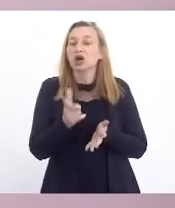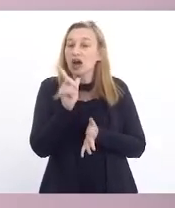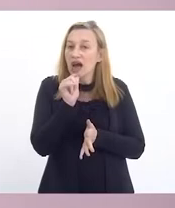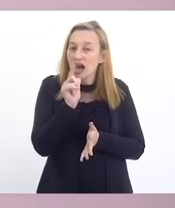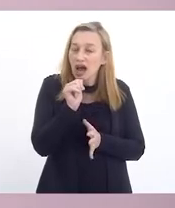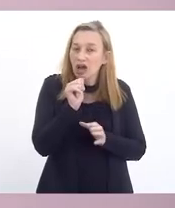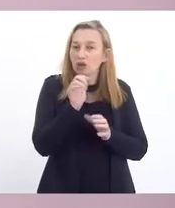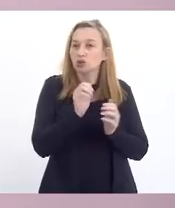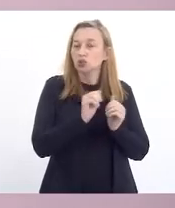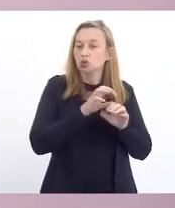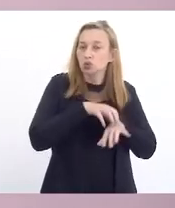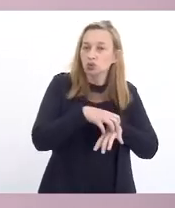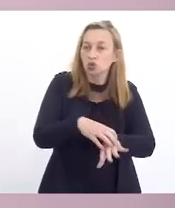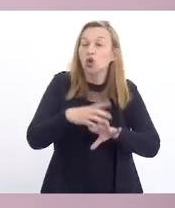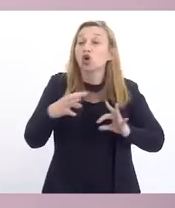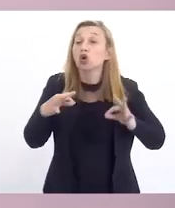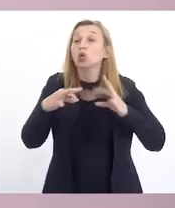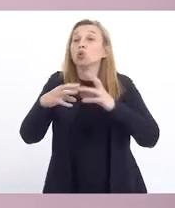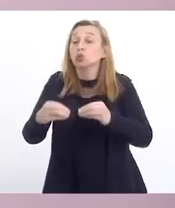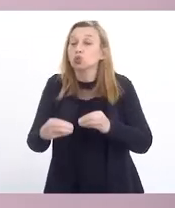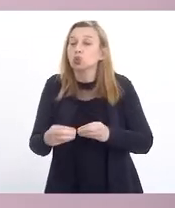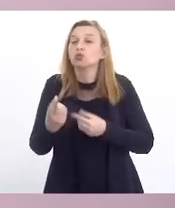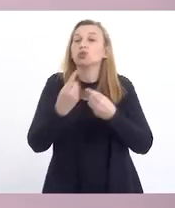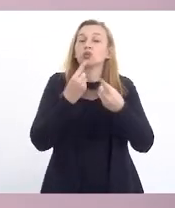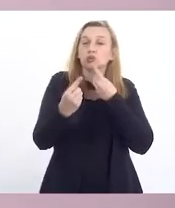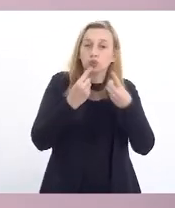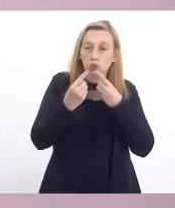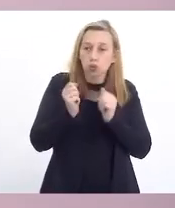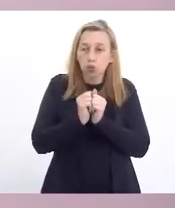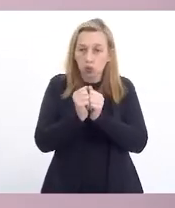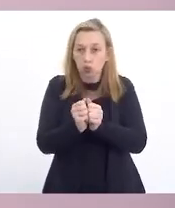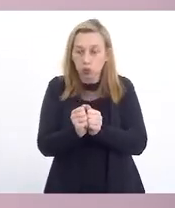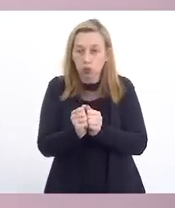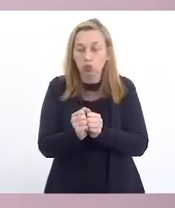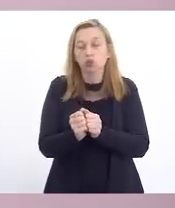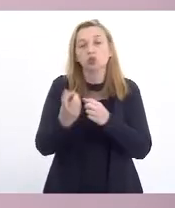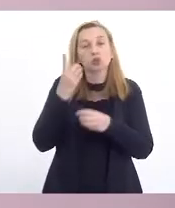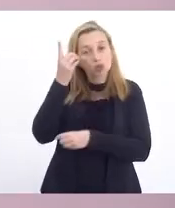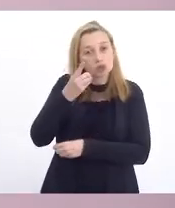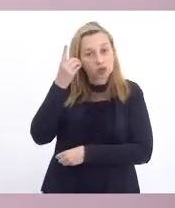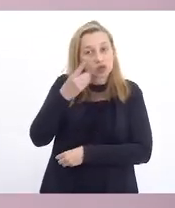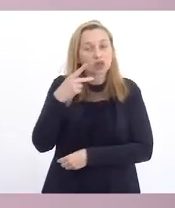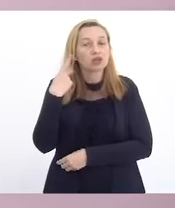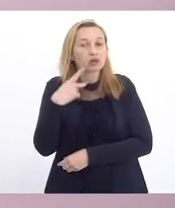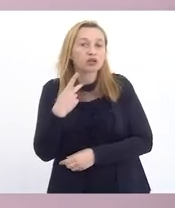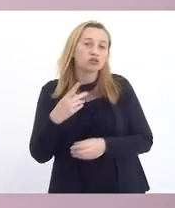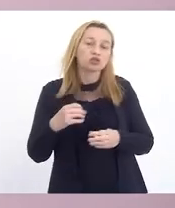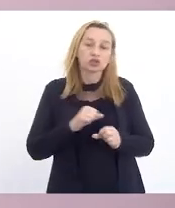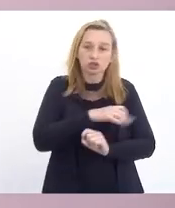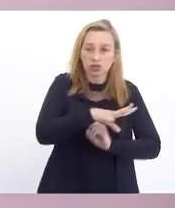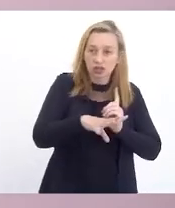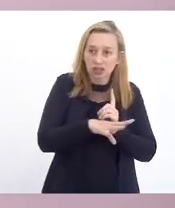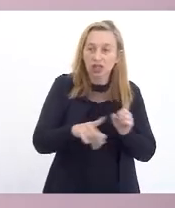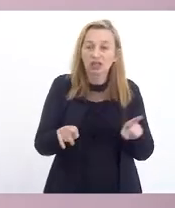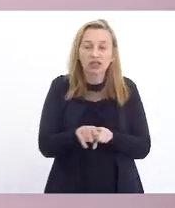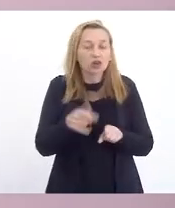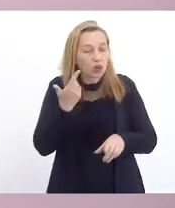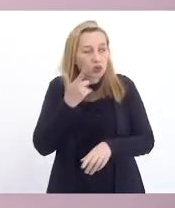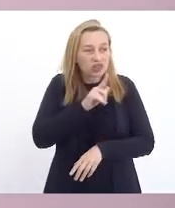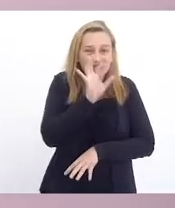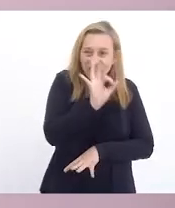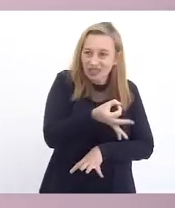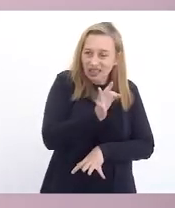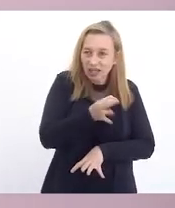transporte, tudo a gente faz um debate junto com os deputados, com o parlamento, com a sociedade e consegue